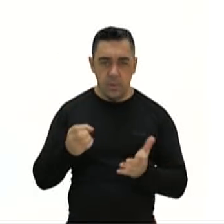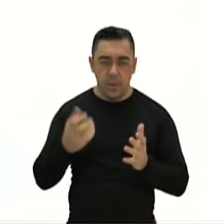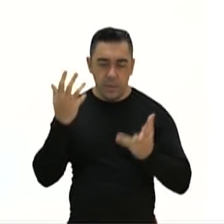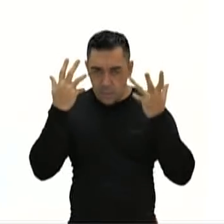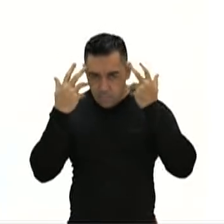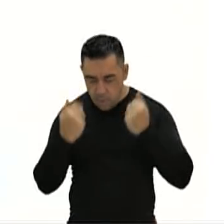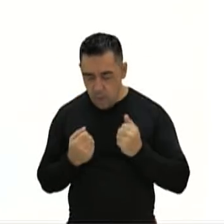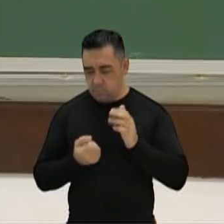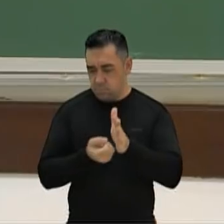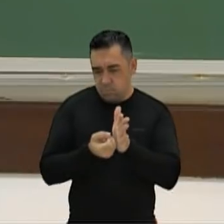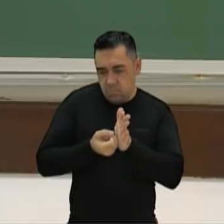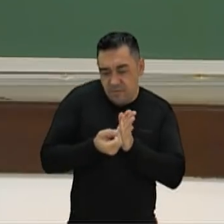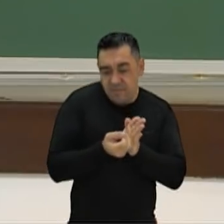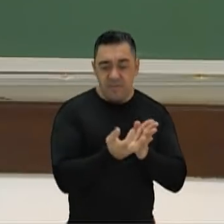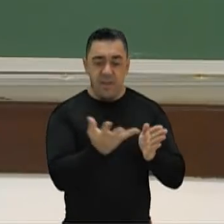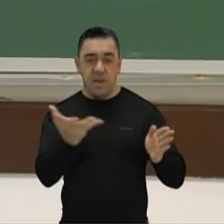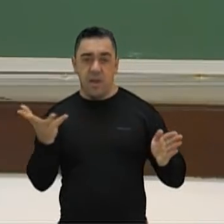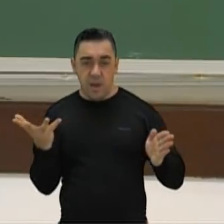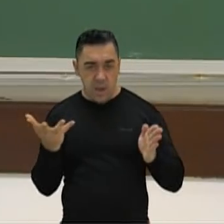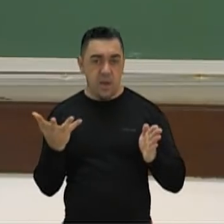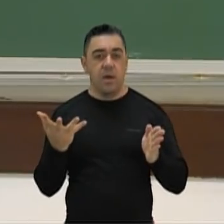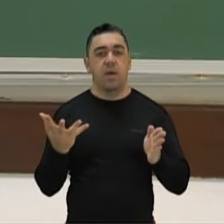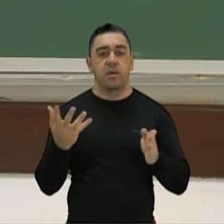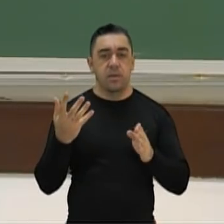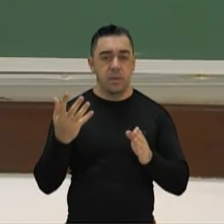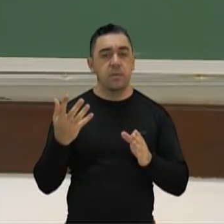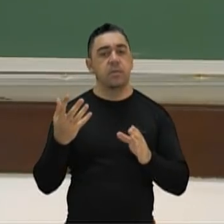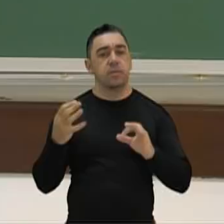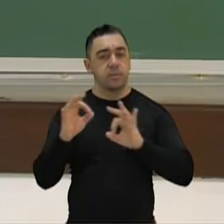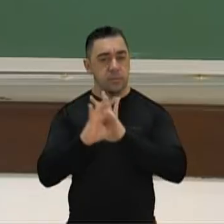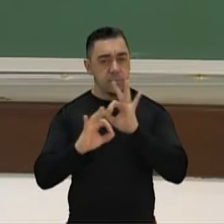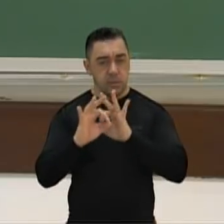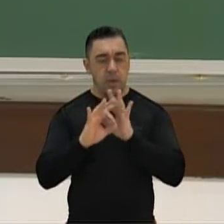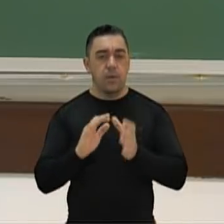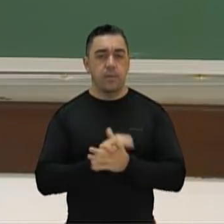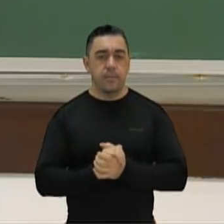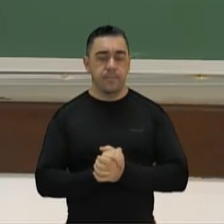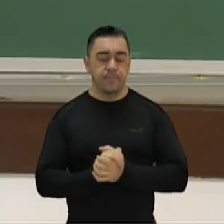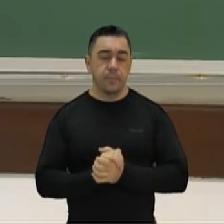várias células. Unicelular, uma célula,